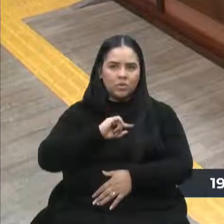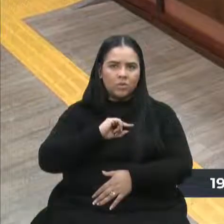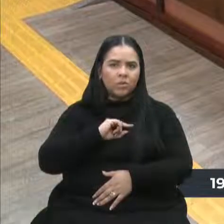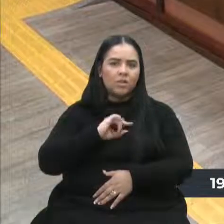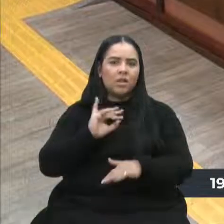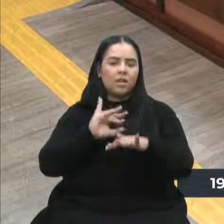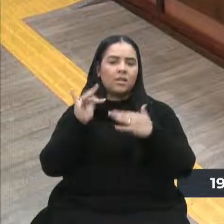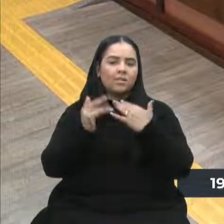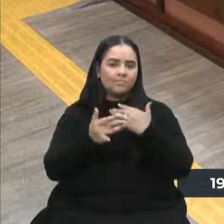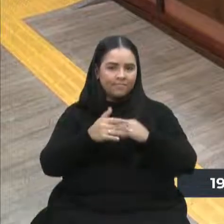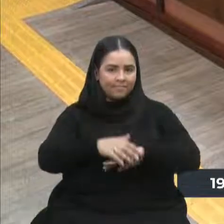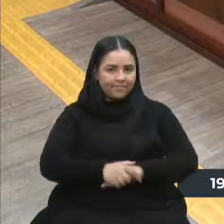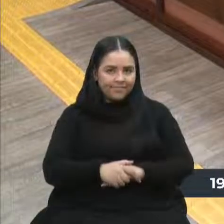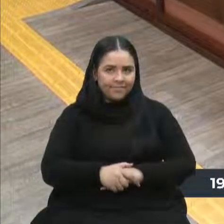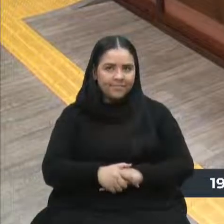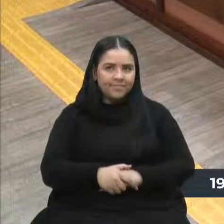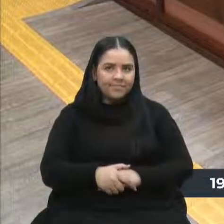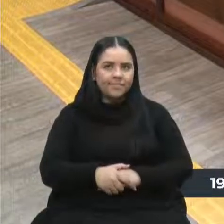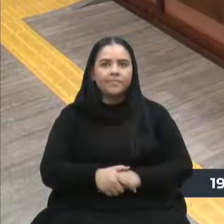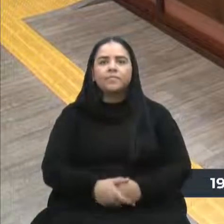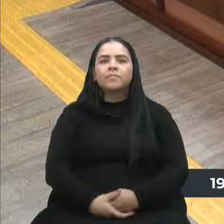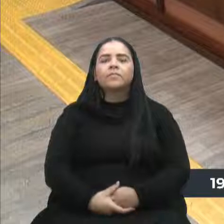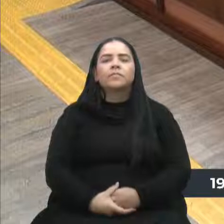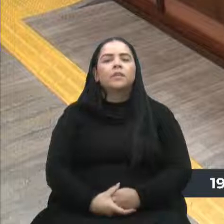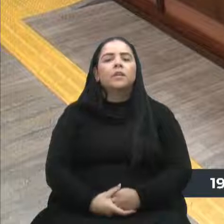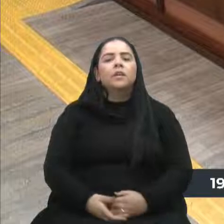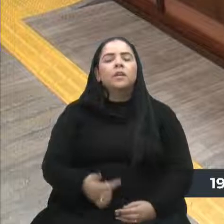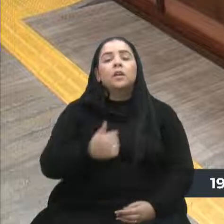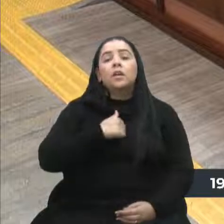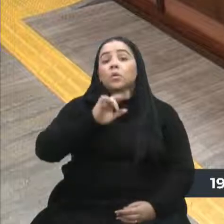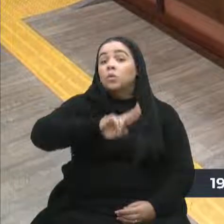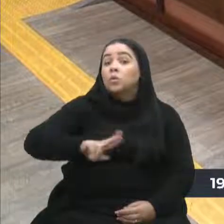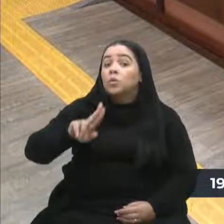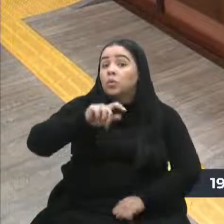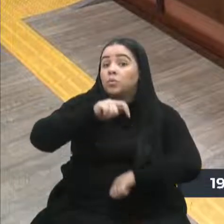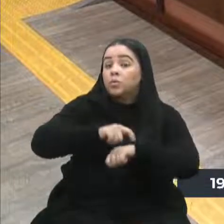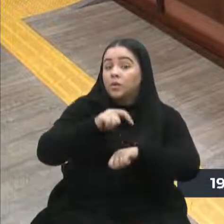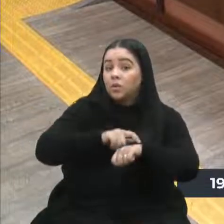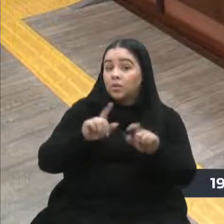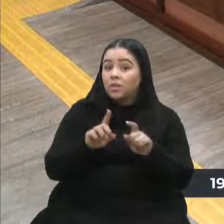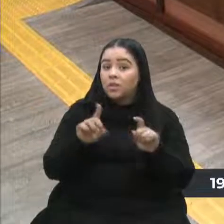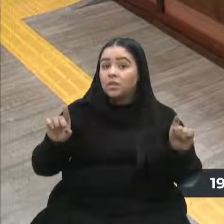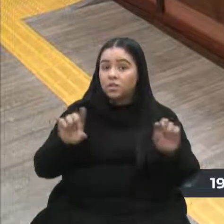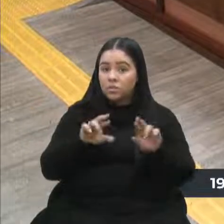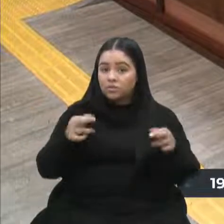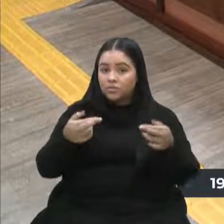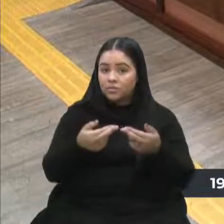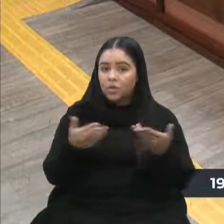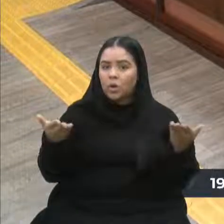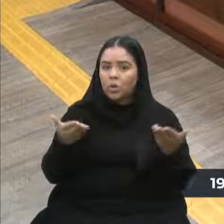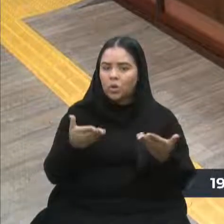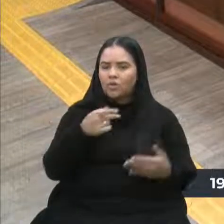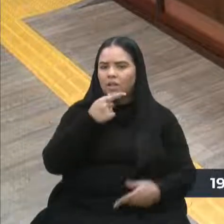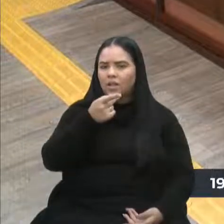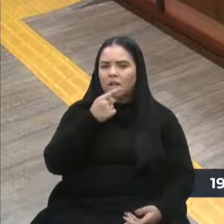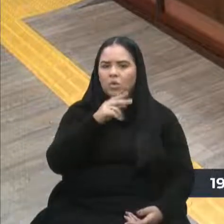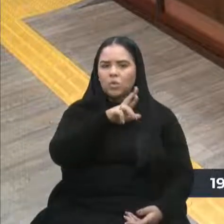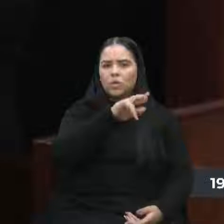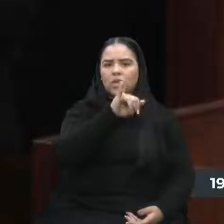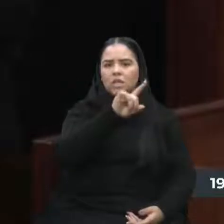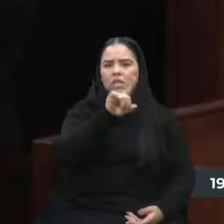redes sociais. Eu ocupo esse espaço hoje do Grande Expediente para falar do desvio